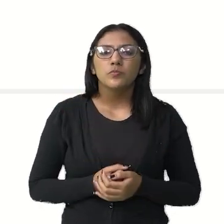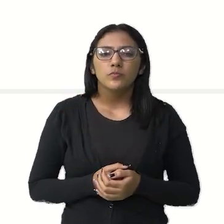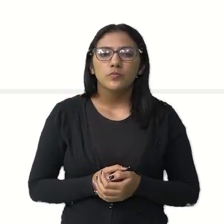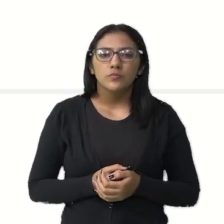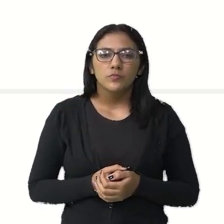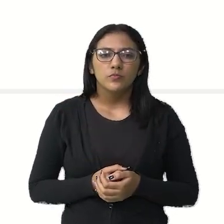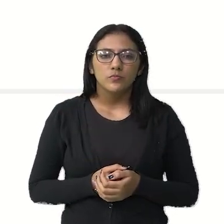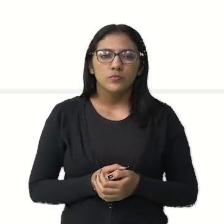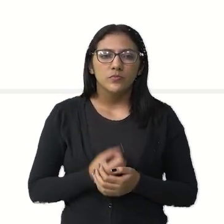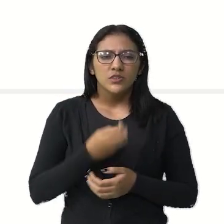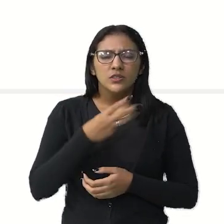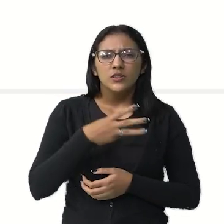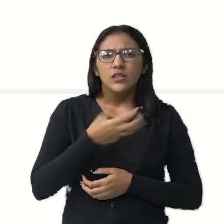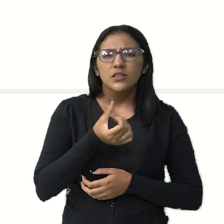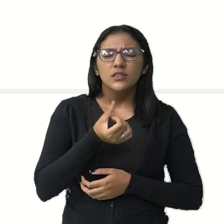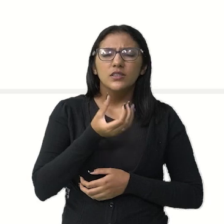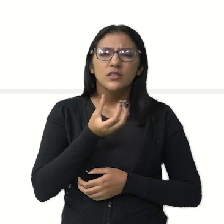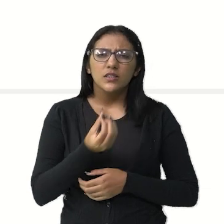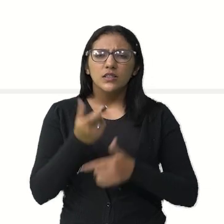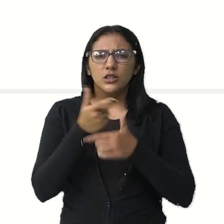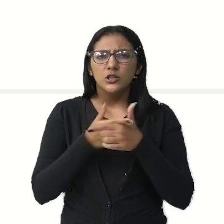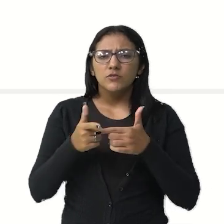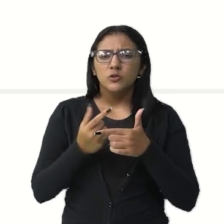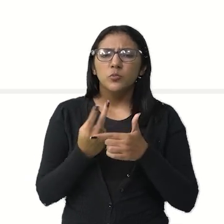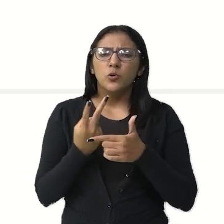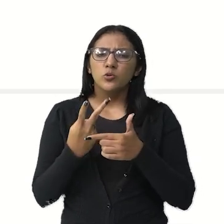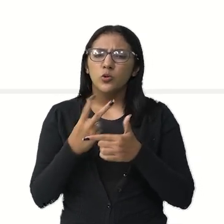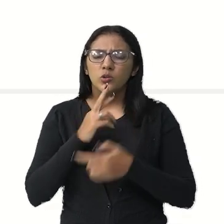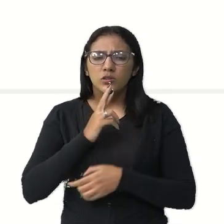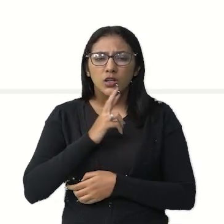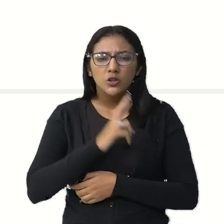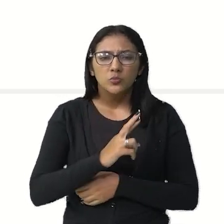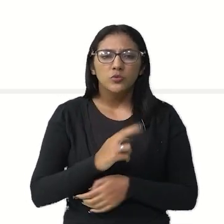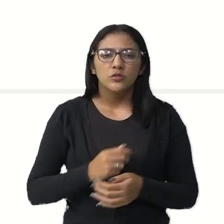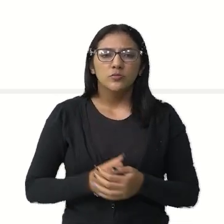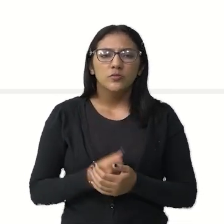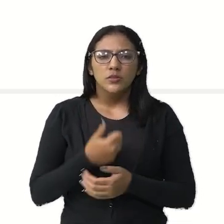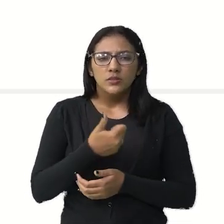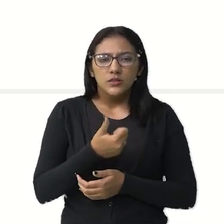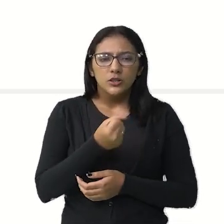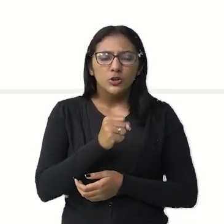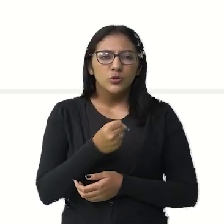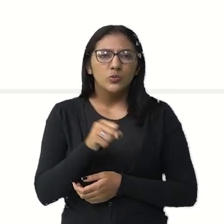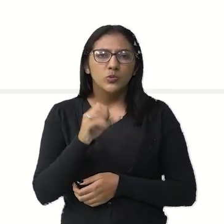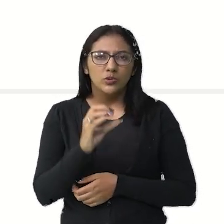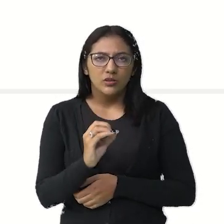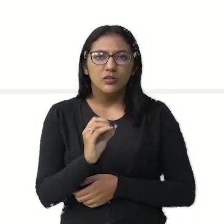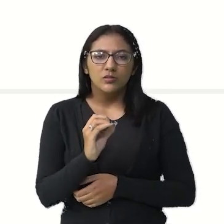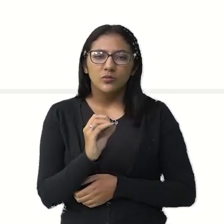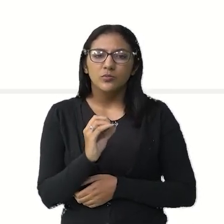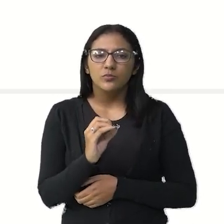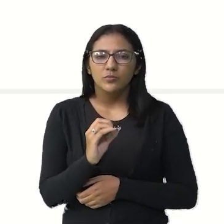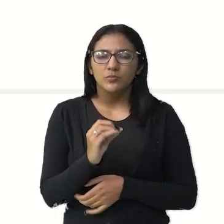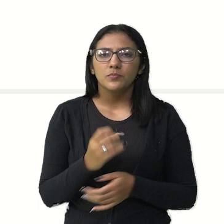360 dividido por 2, vamos ter, então, o resultado 180,